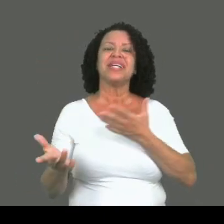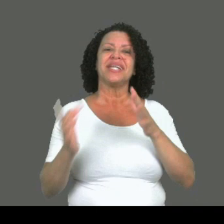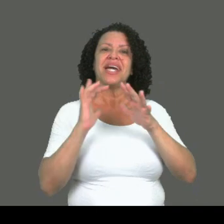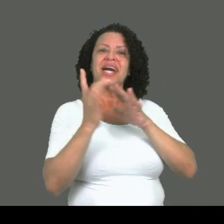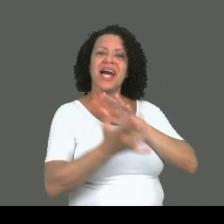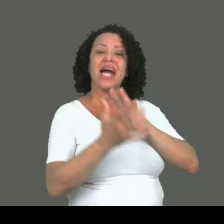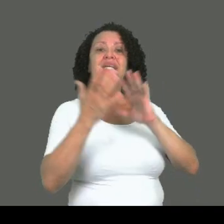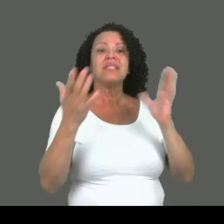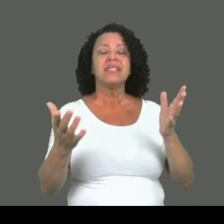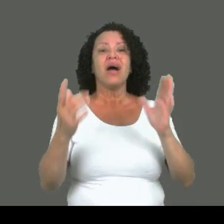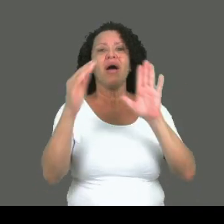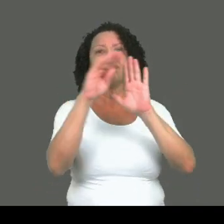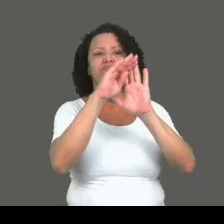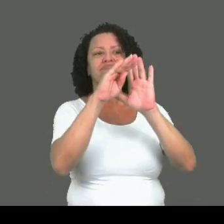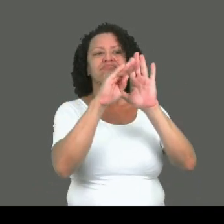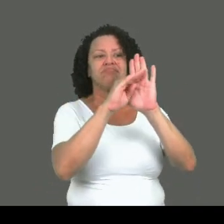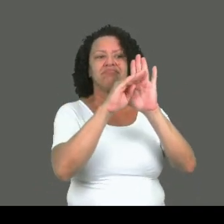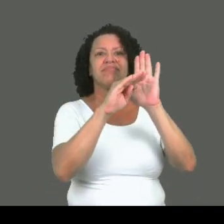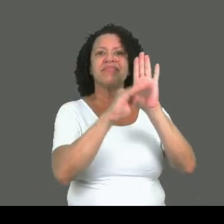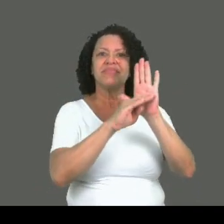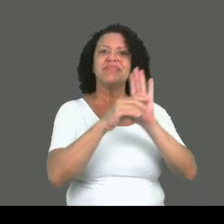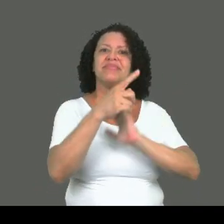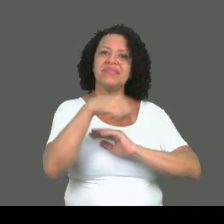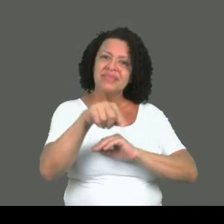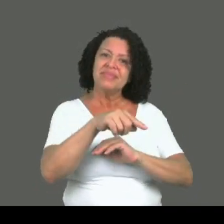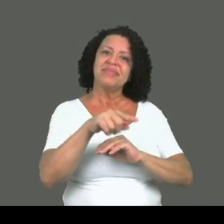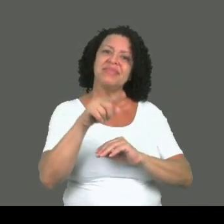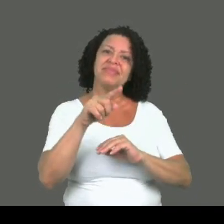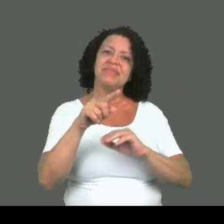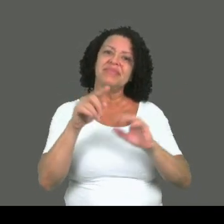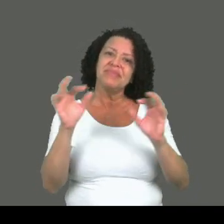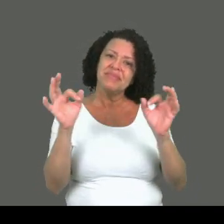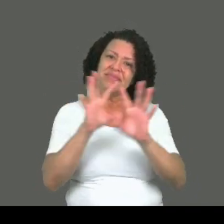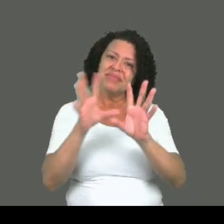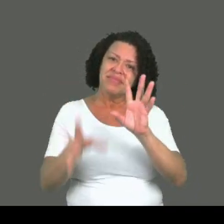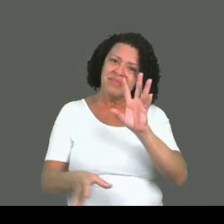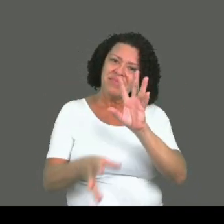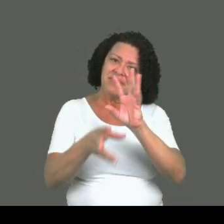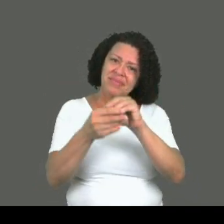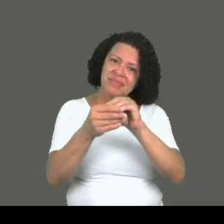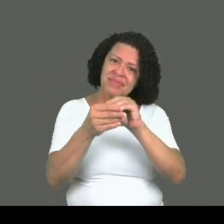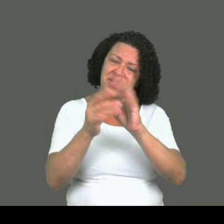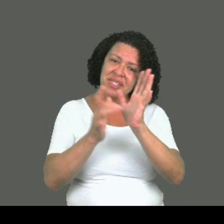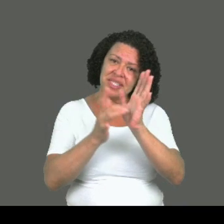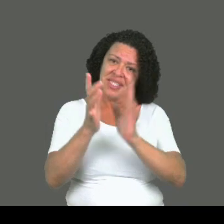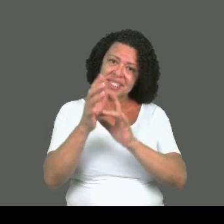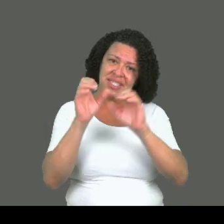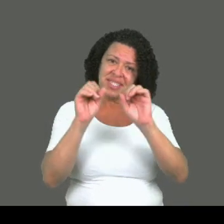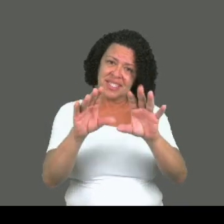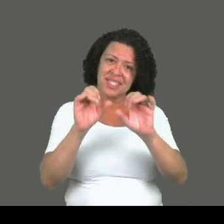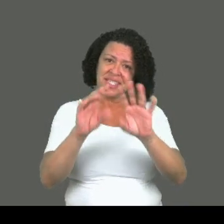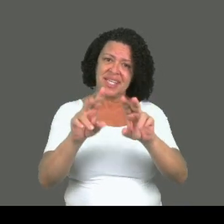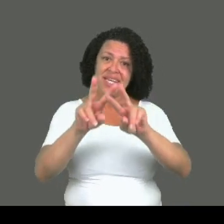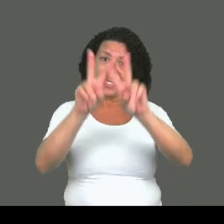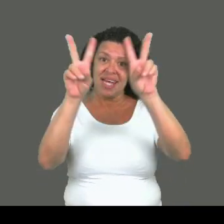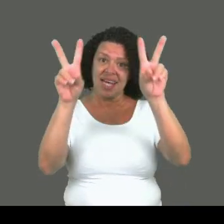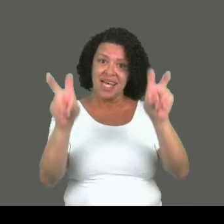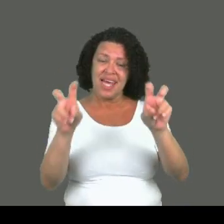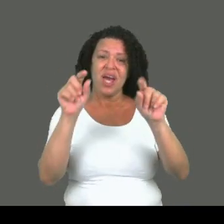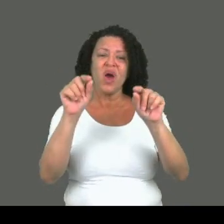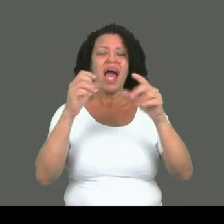essas colocações que se completam os ensinamentos de Jesus sobre o que é